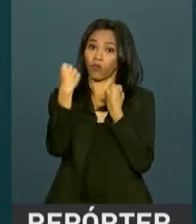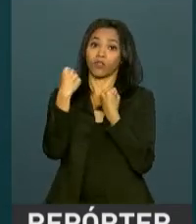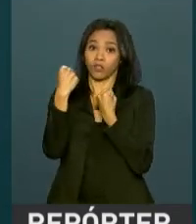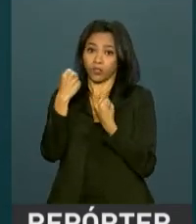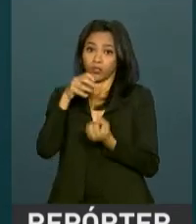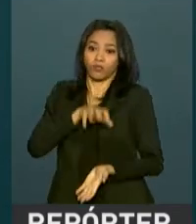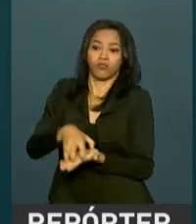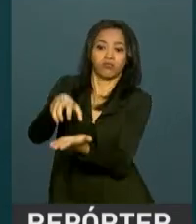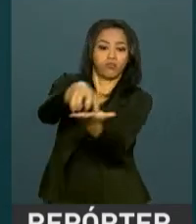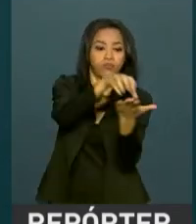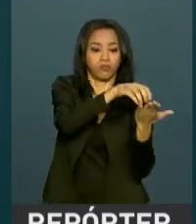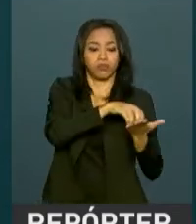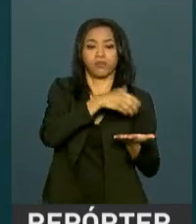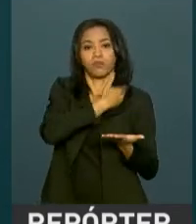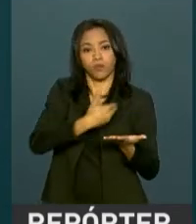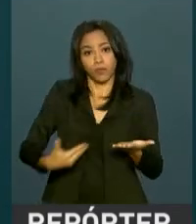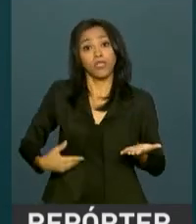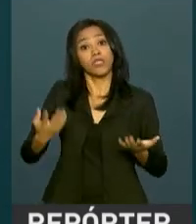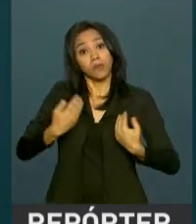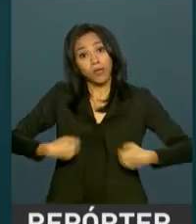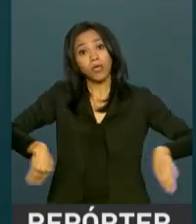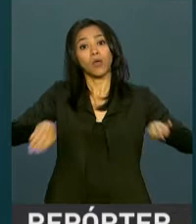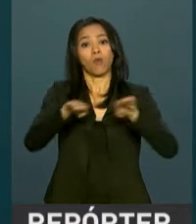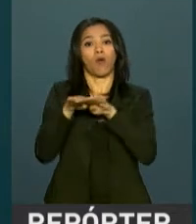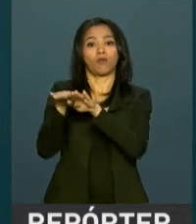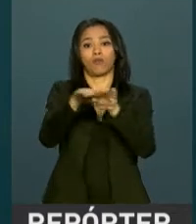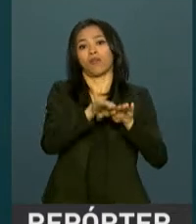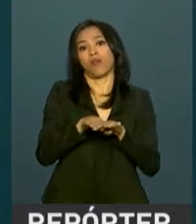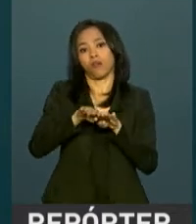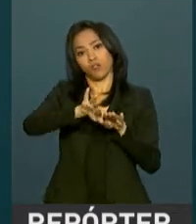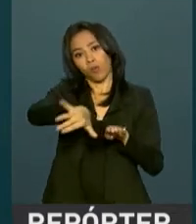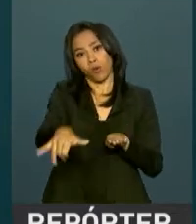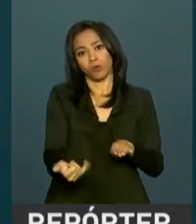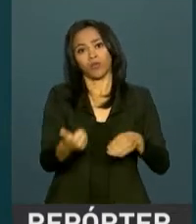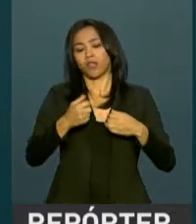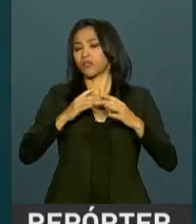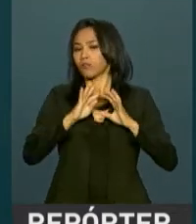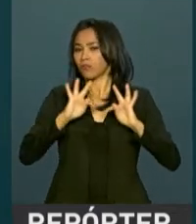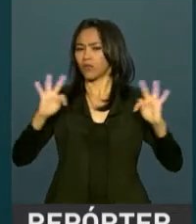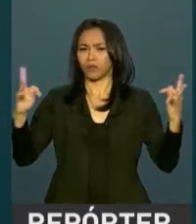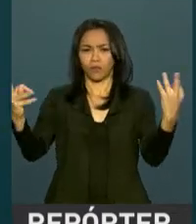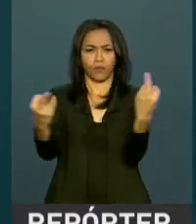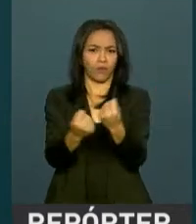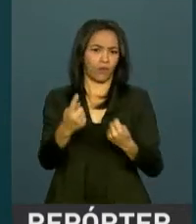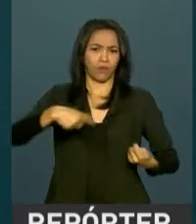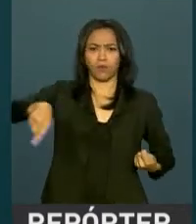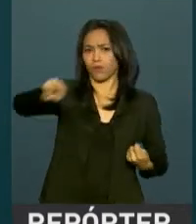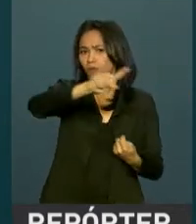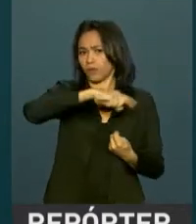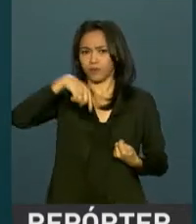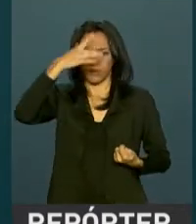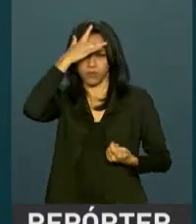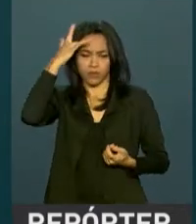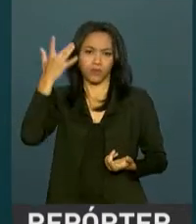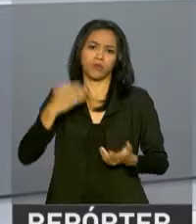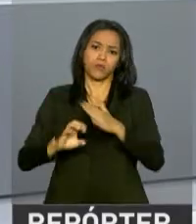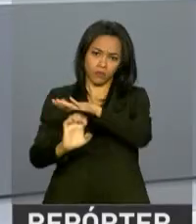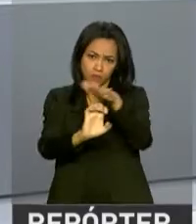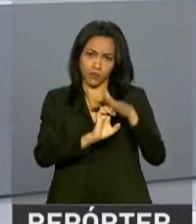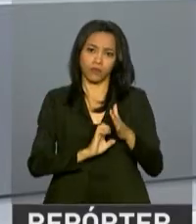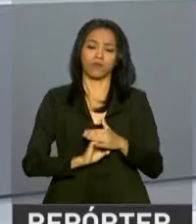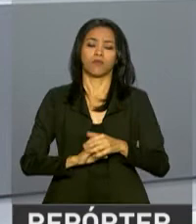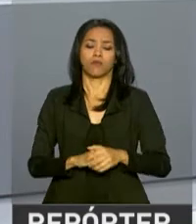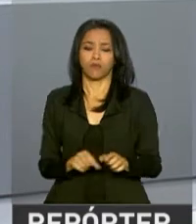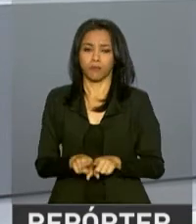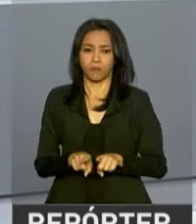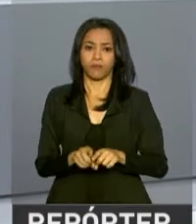com igualdade de oportunidades para as pessoas e para as empresas pra todos nós